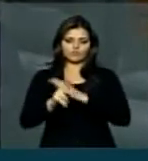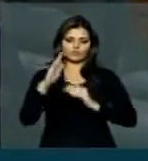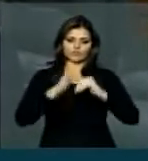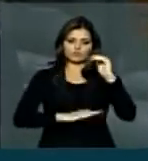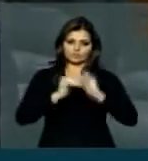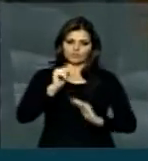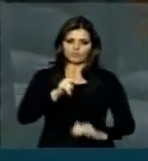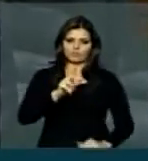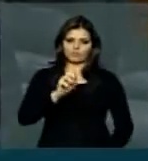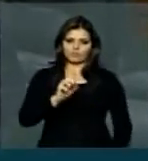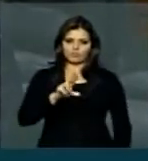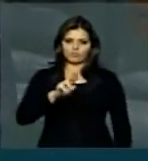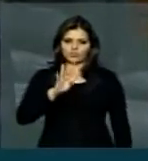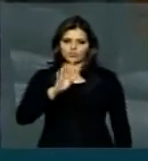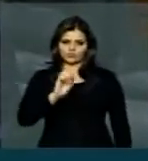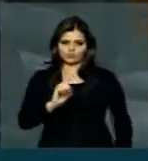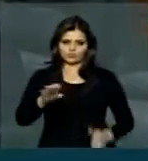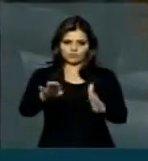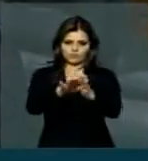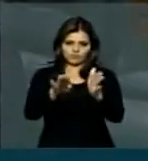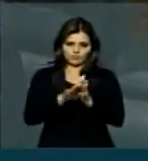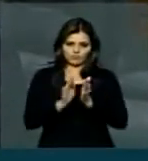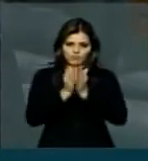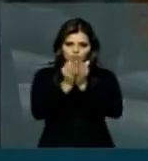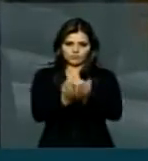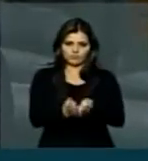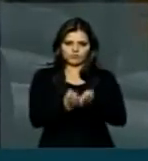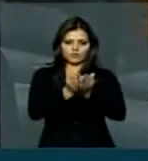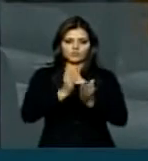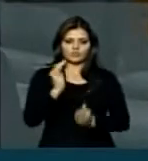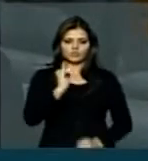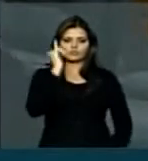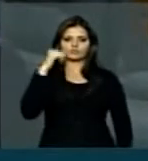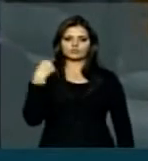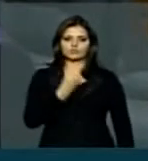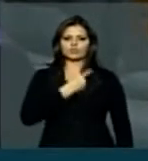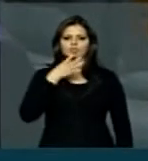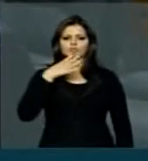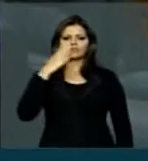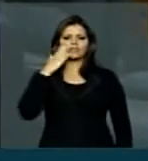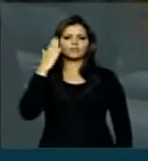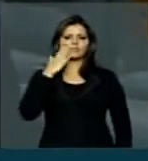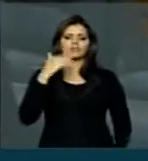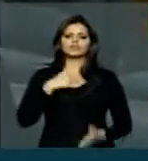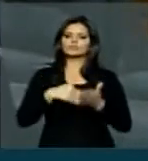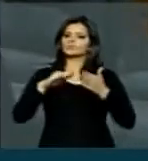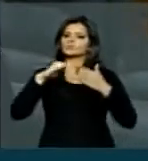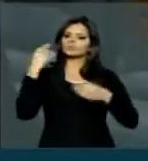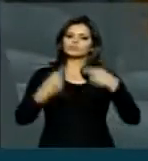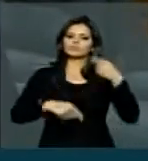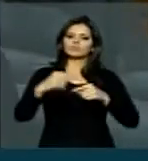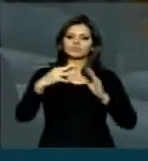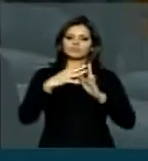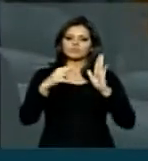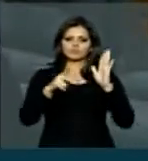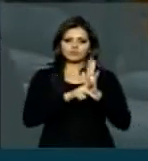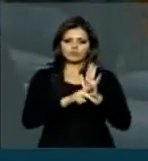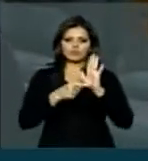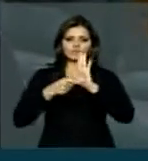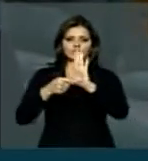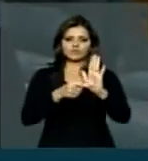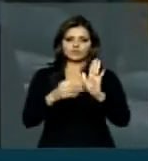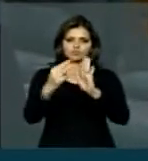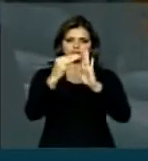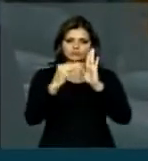é importante que a gente tenha conhecimento pleno dessa discussão. Estamos atentos, aguardando a apresentação da medida provisória para fazermos